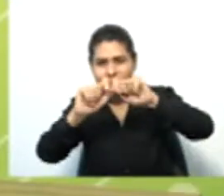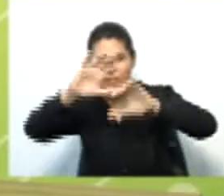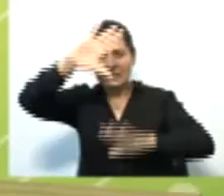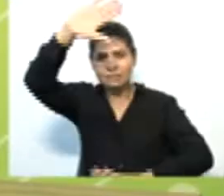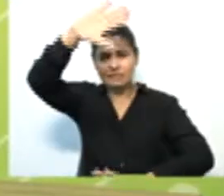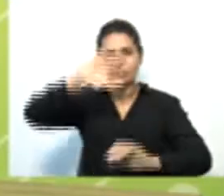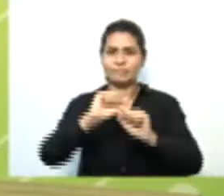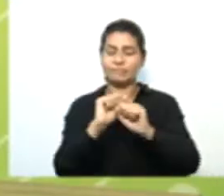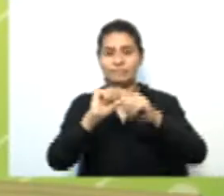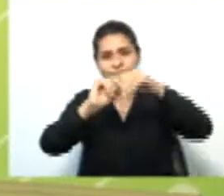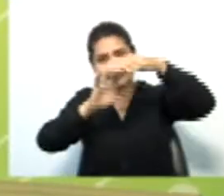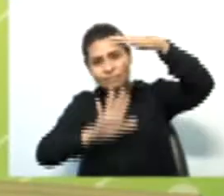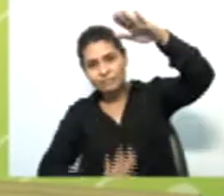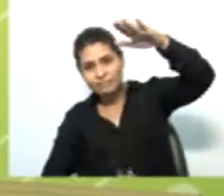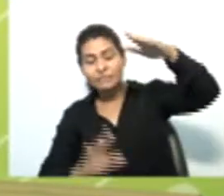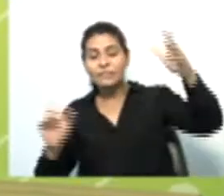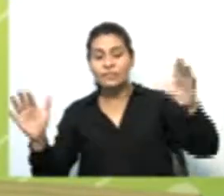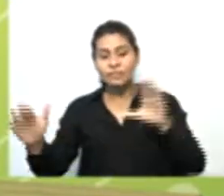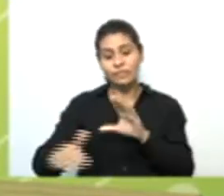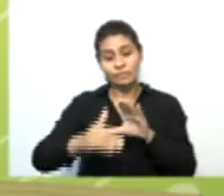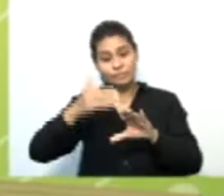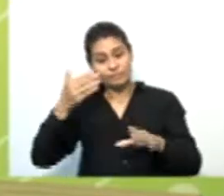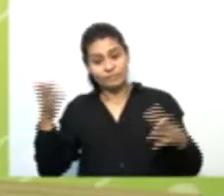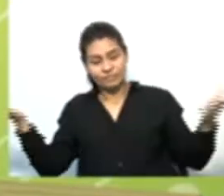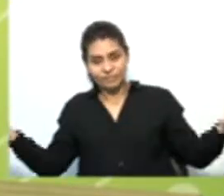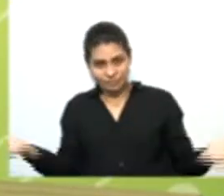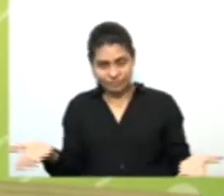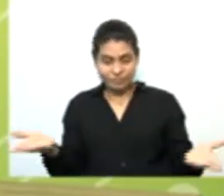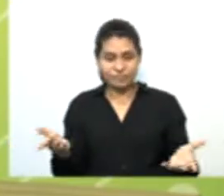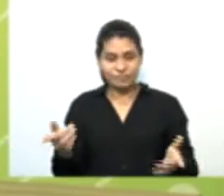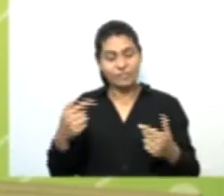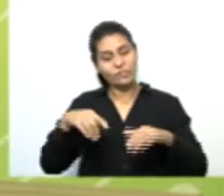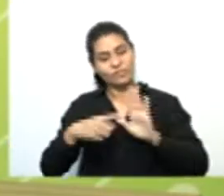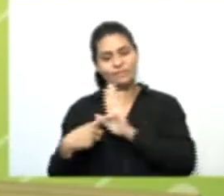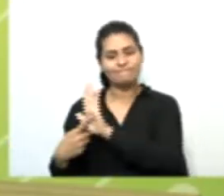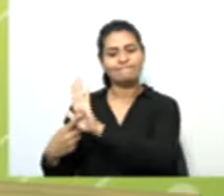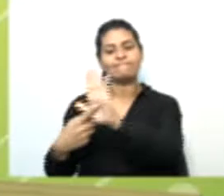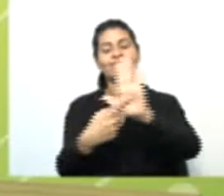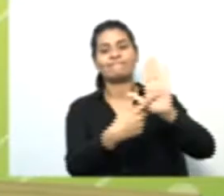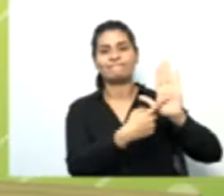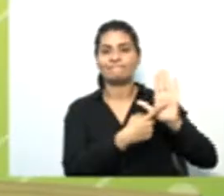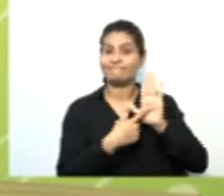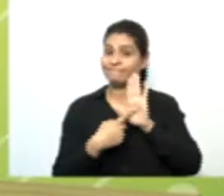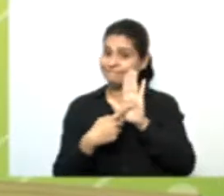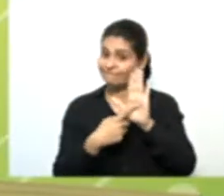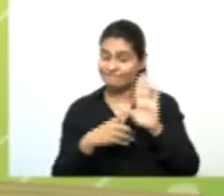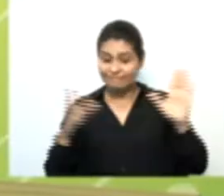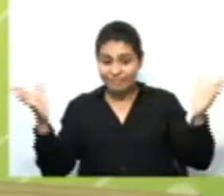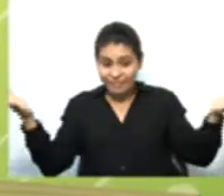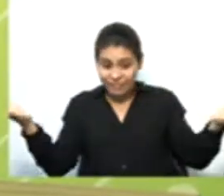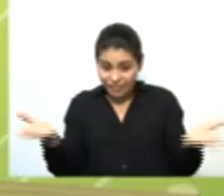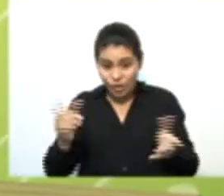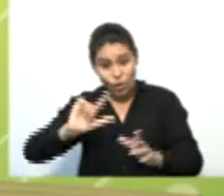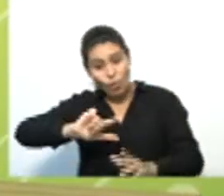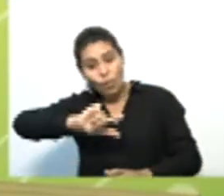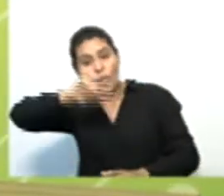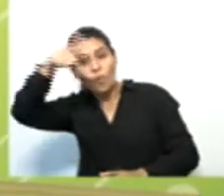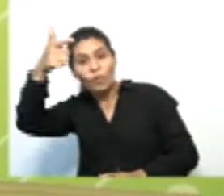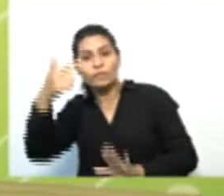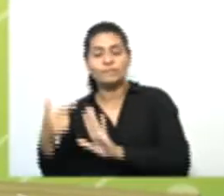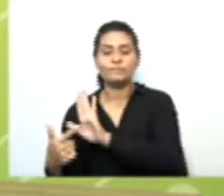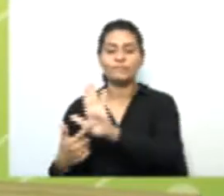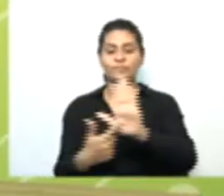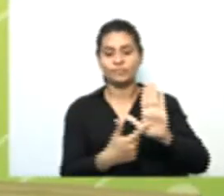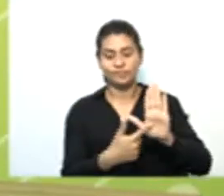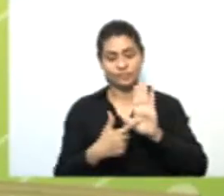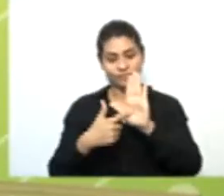vocês fizeram? E nós recebemos alguns. E nós fizemos uma exposição. E agora nós fizemos outra